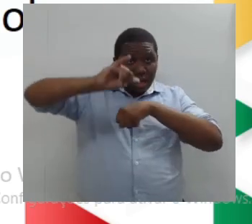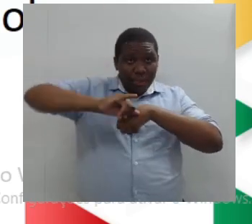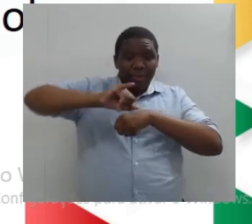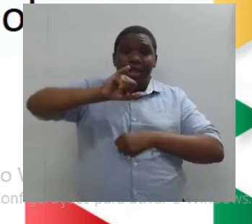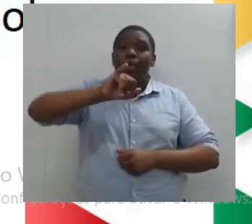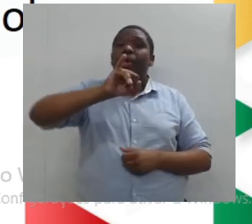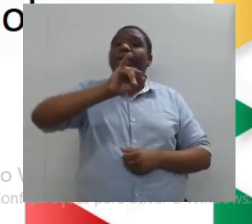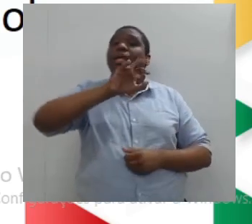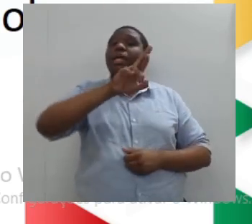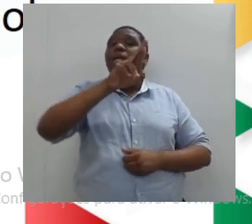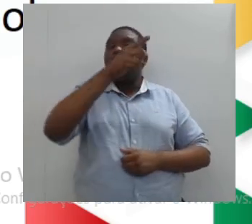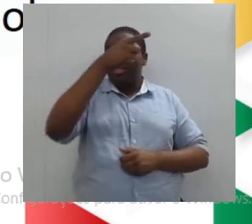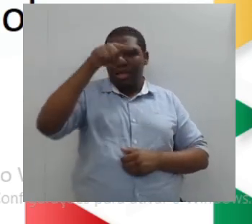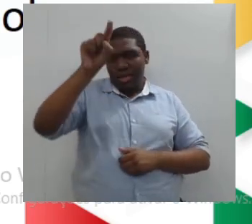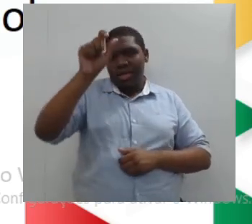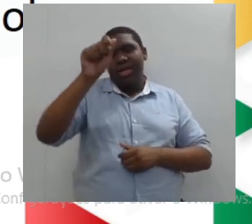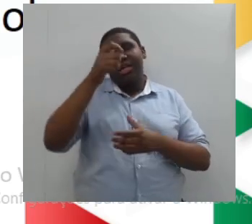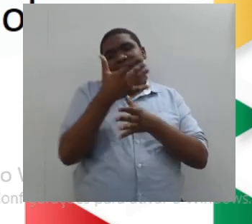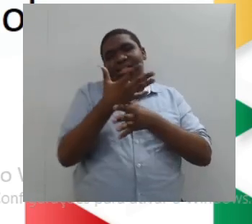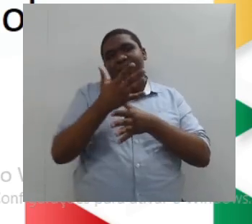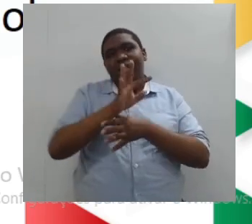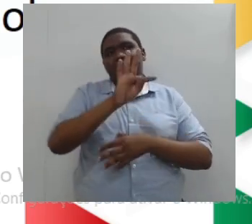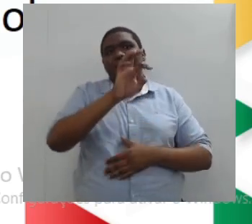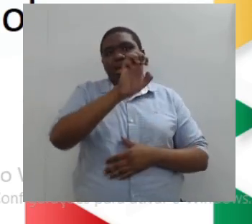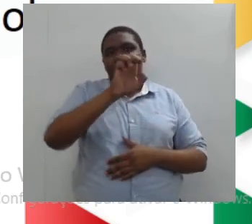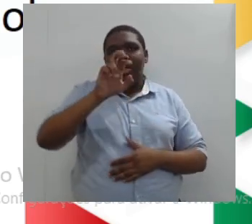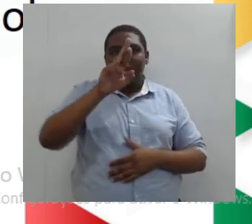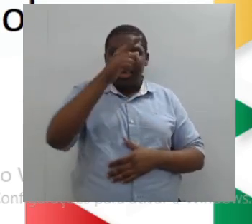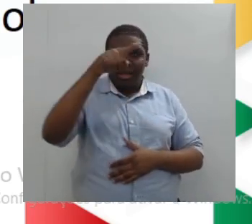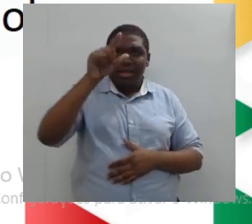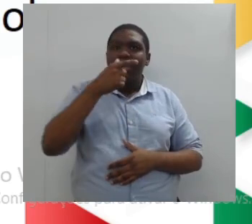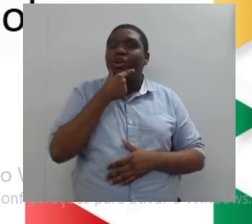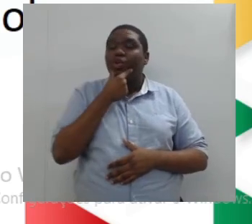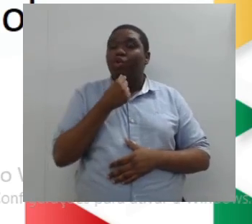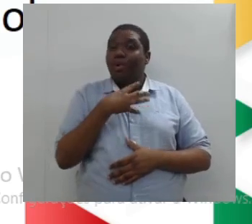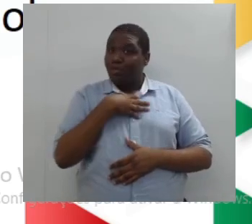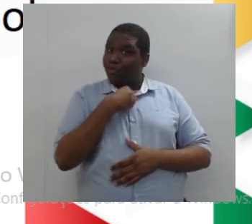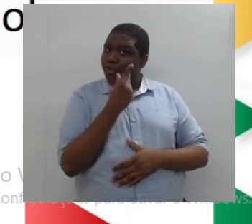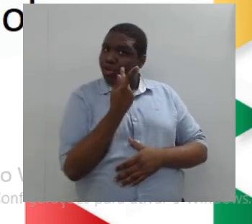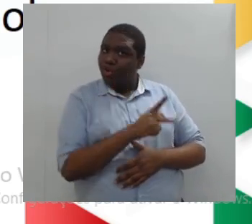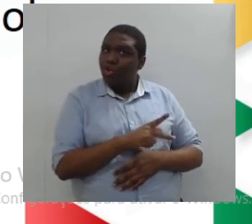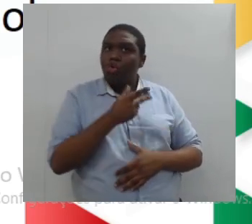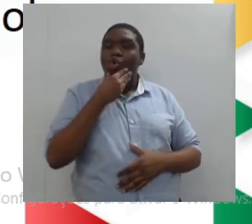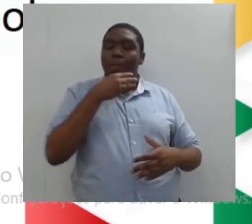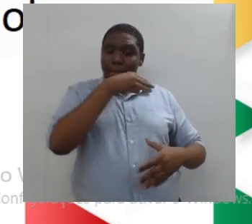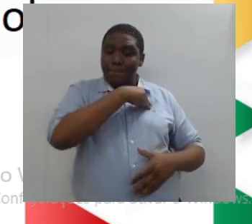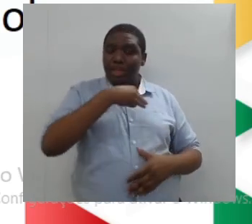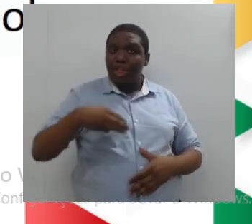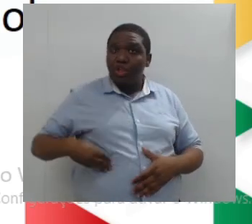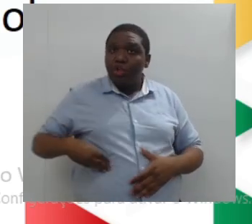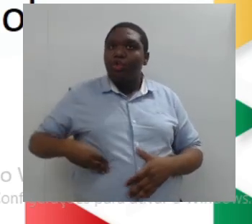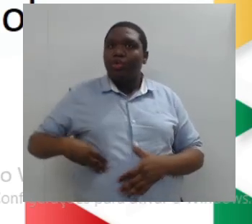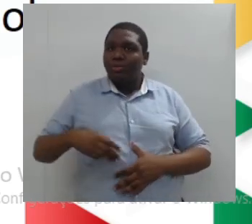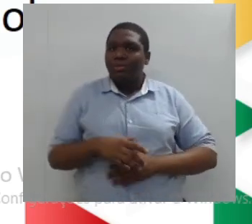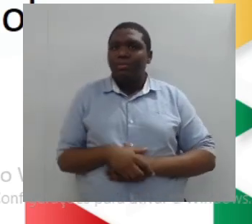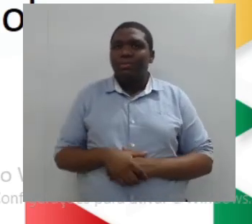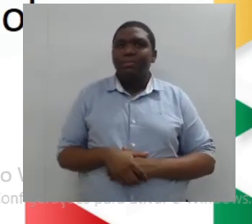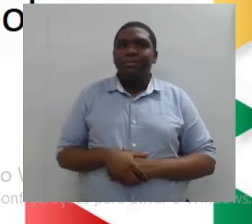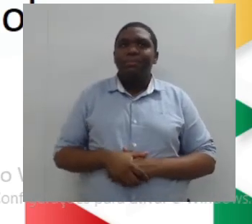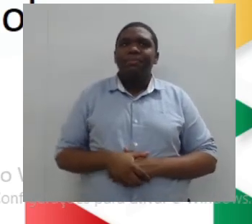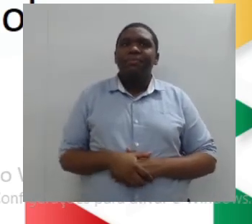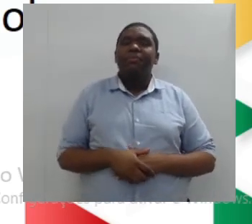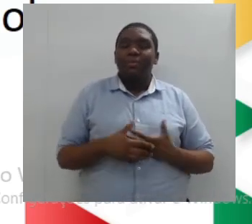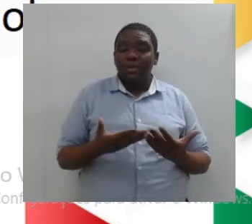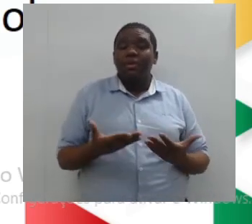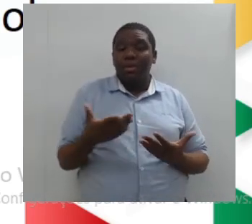Irã, e era filho de um ministro do Shah da Pérsia. Na sua juventude, era esperado que ele sucedesse